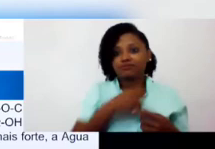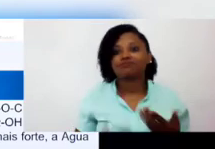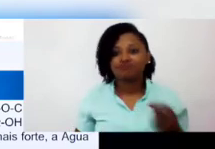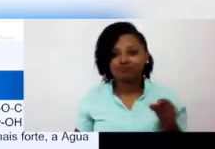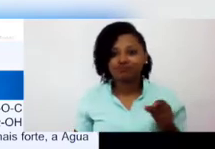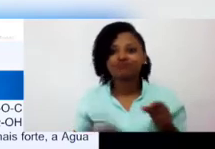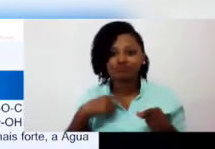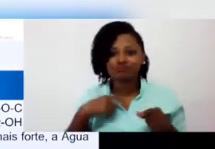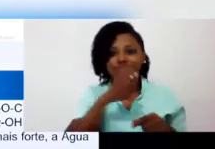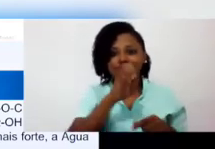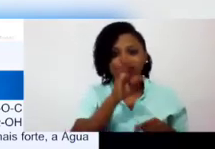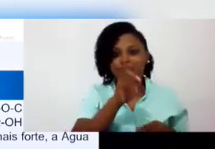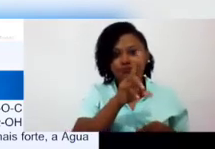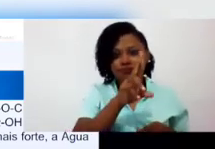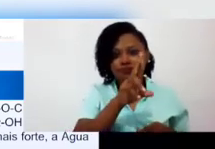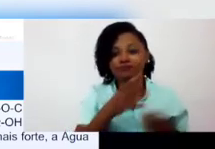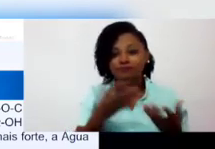água.